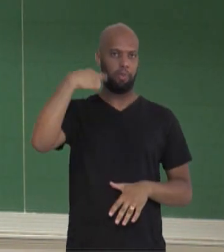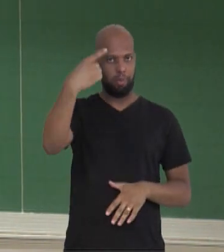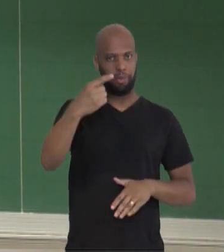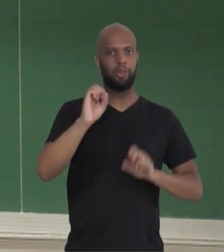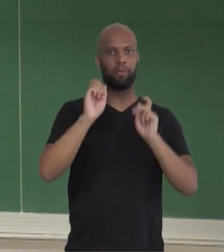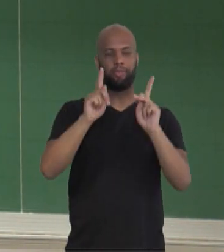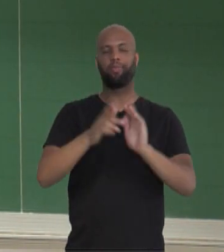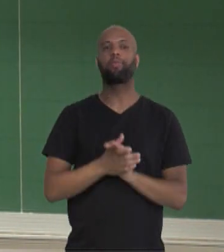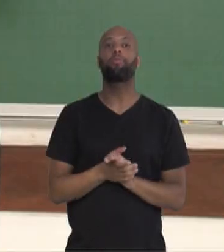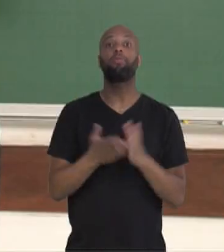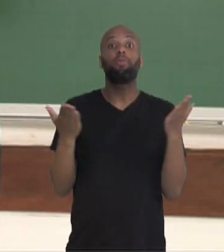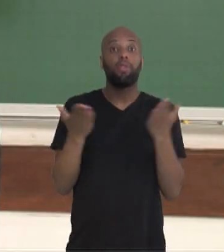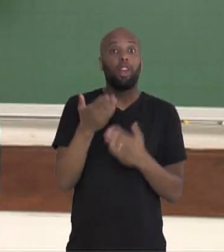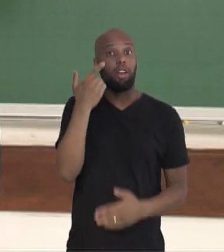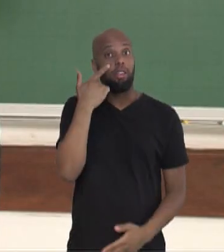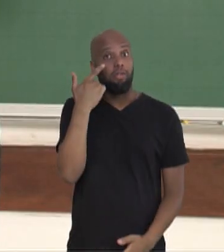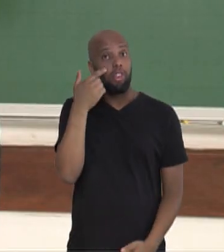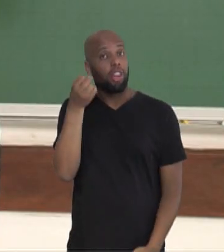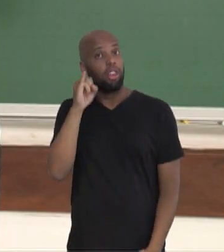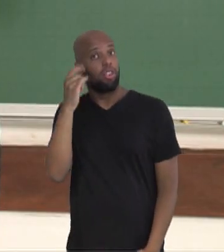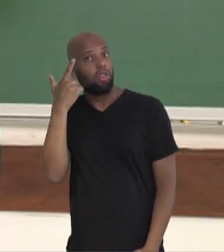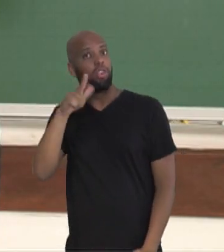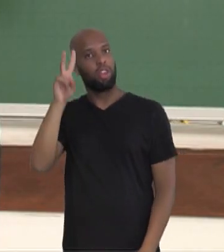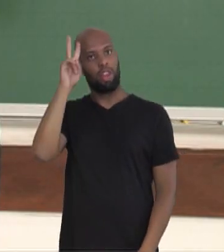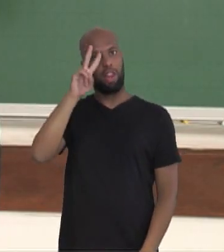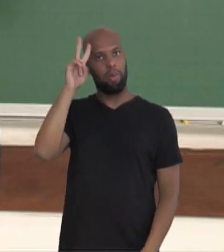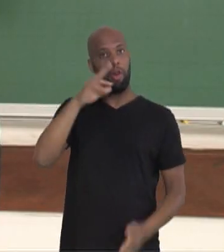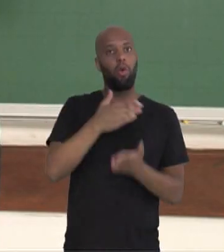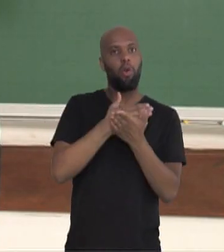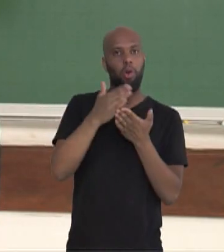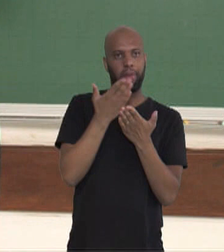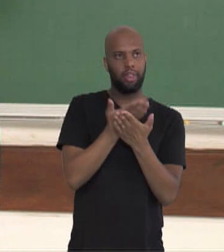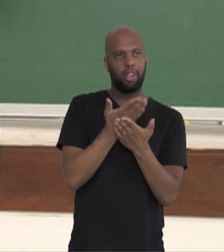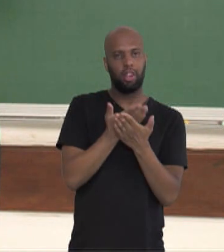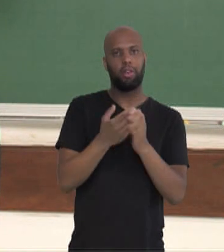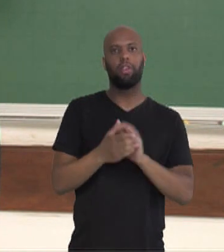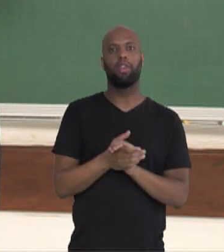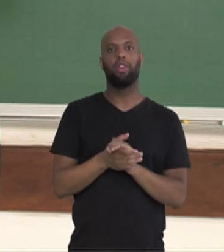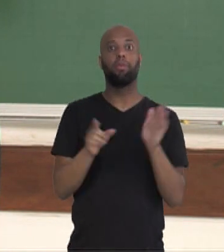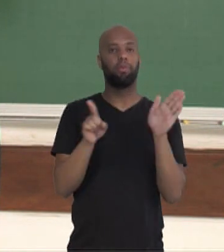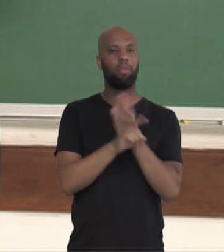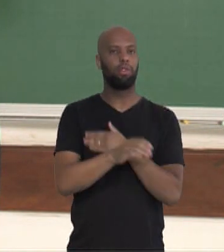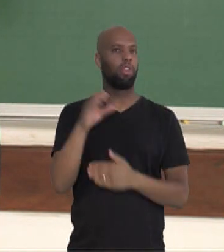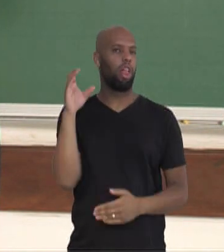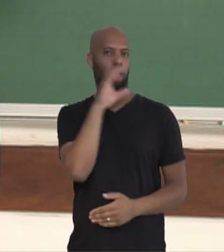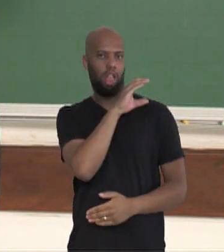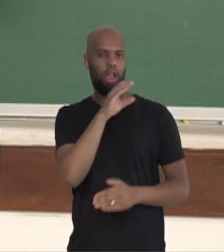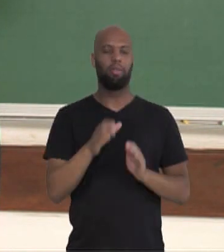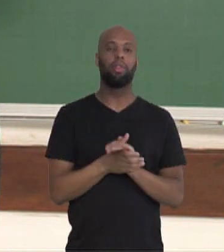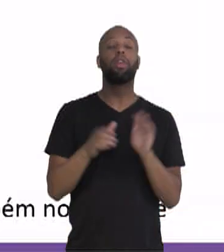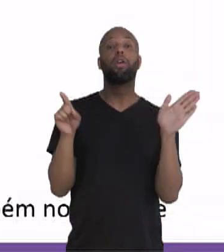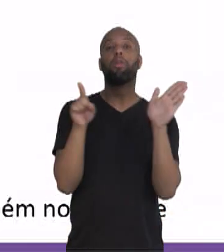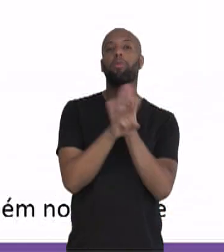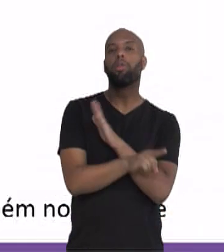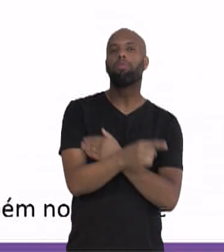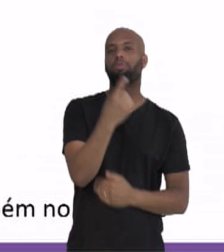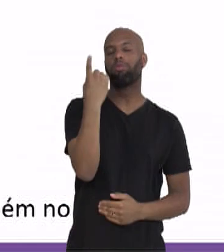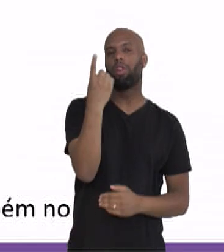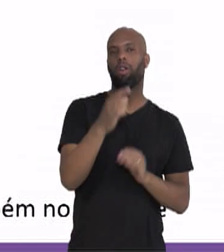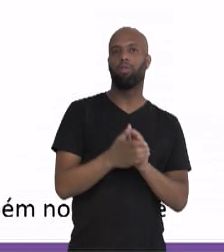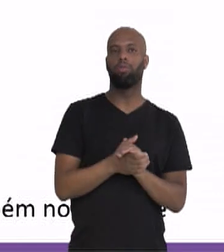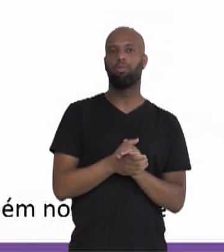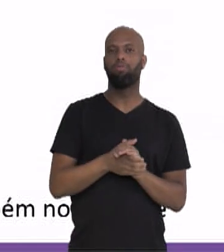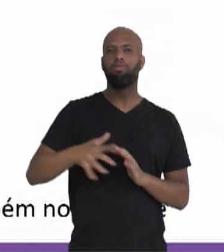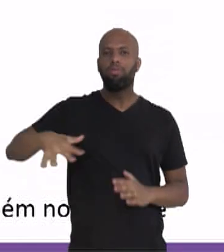certo? Então vamos ver se a gente relembra um pouquinho do início da nossa aula, no nosso quiz. Primeira pergunta. Em várias áreas